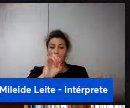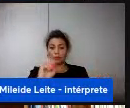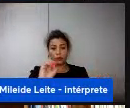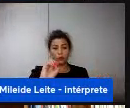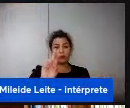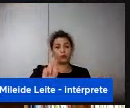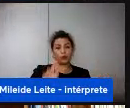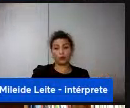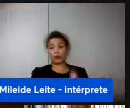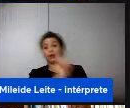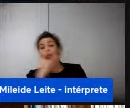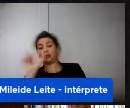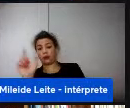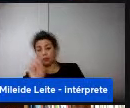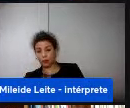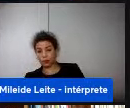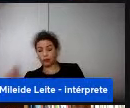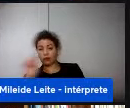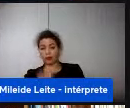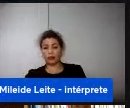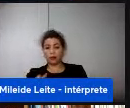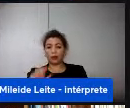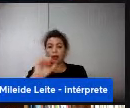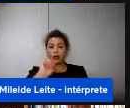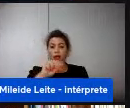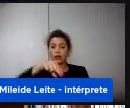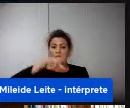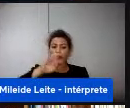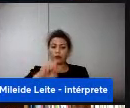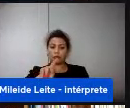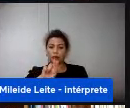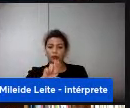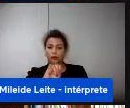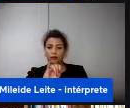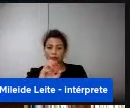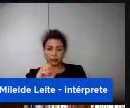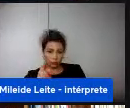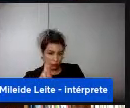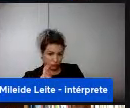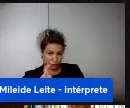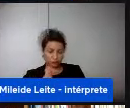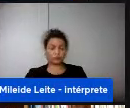parte aqui que a gente chama de anterior, de prior. Tá?